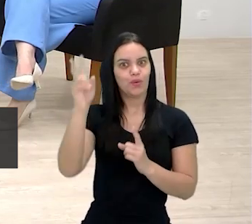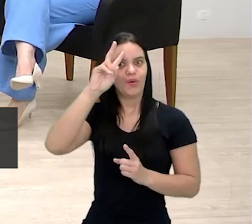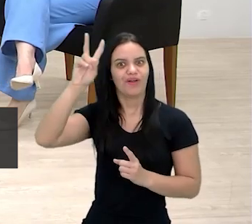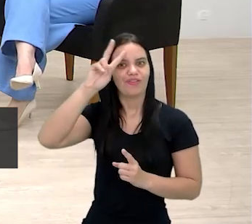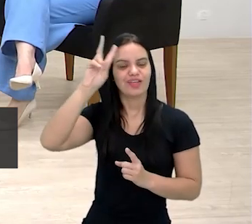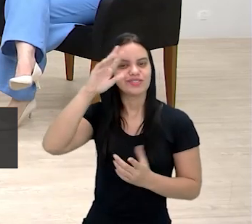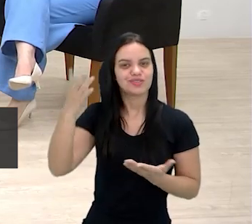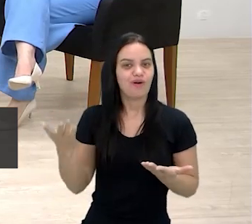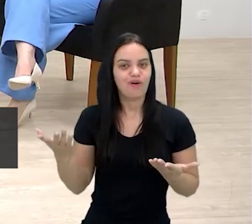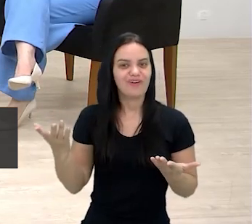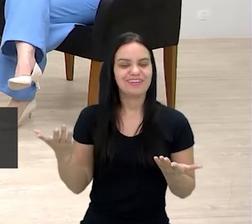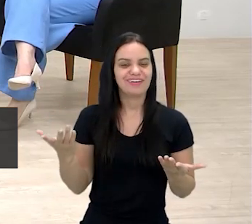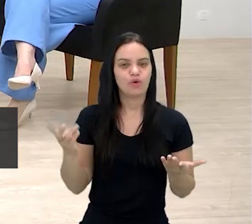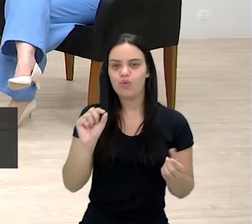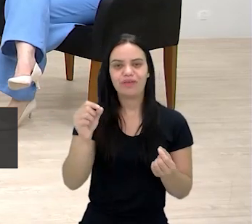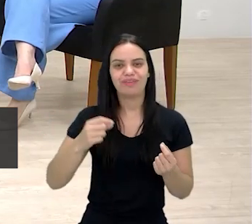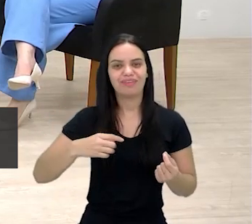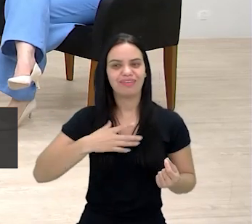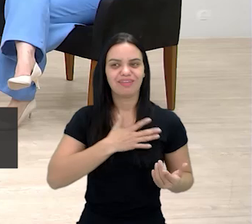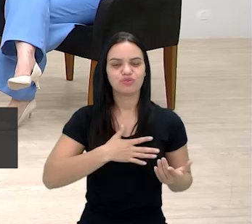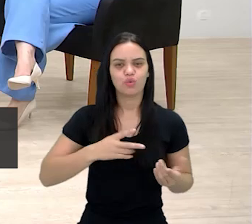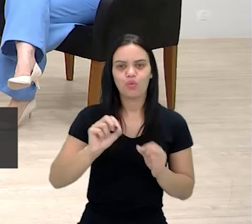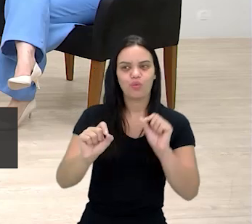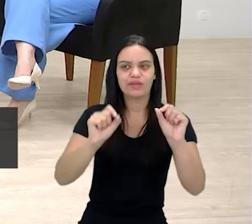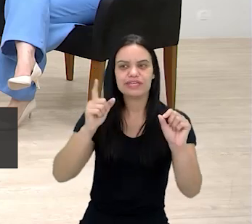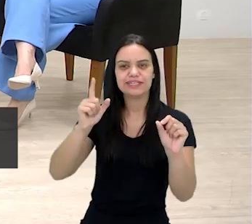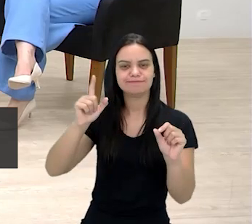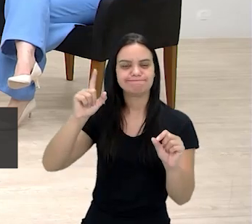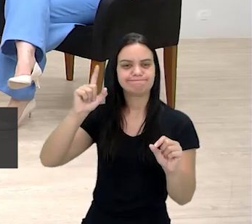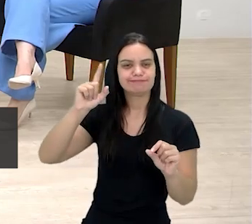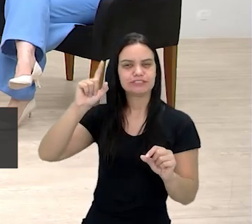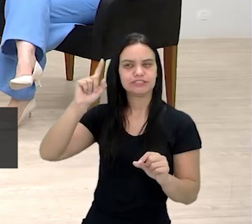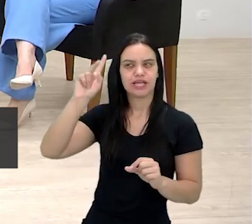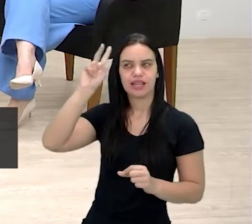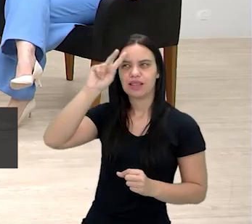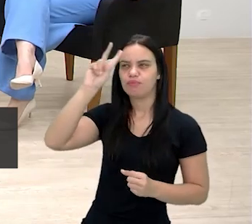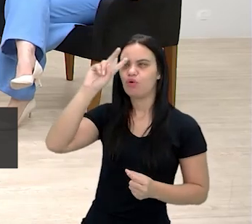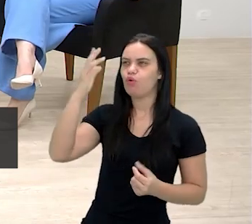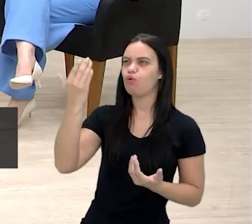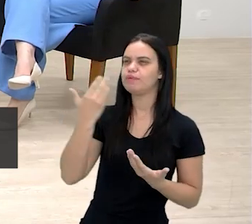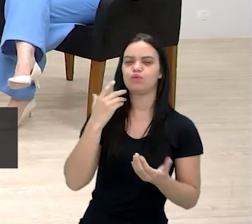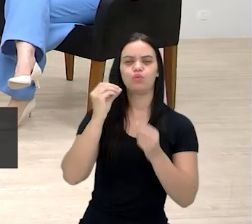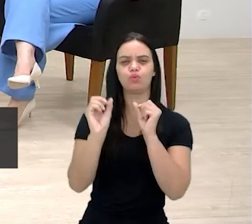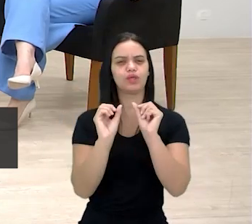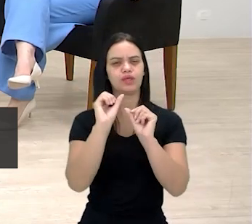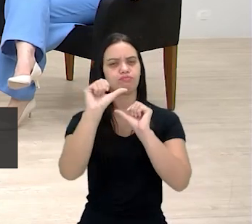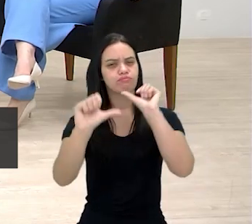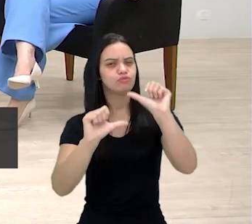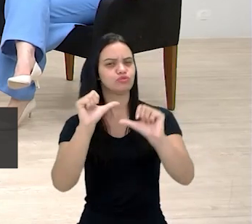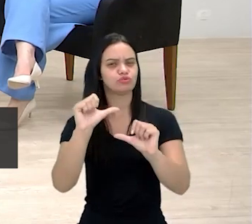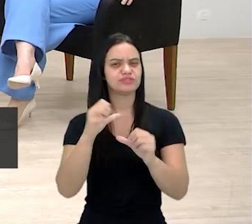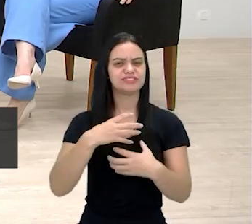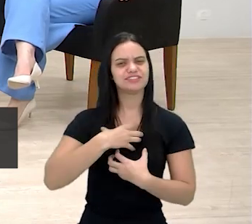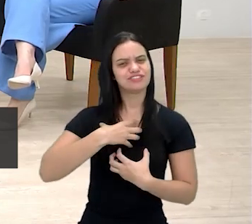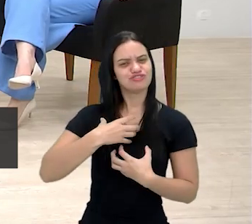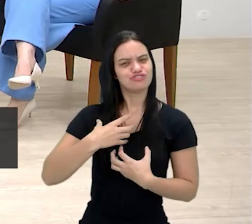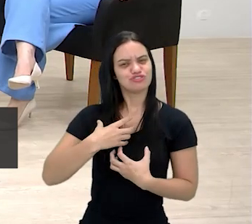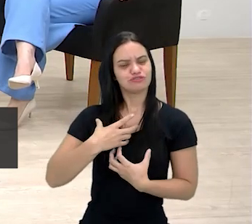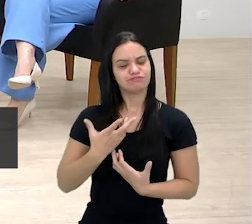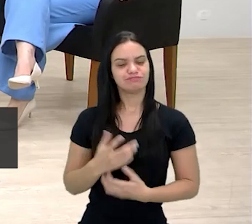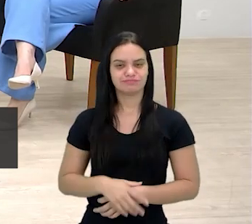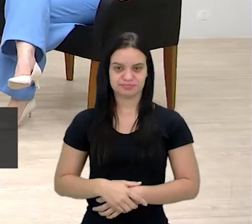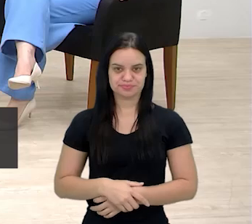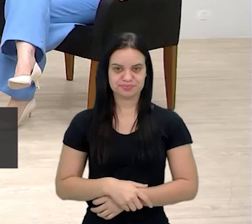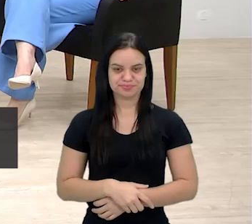obra, Bessani, o que ela te trouxe assim de mensagem, de mudança, o que mais foi expressivo para vocês.